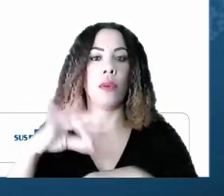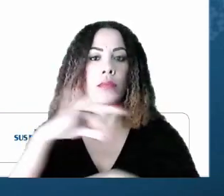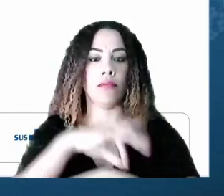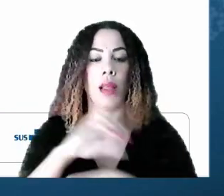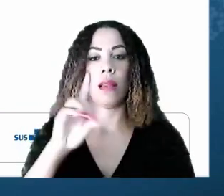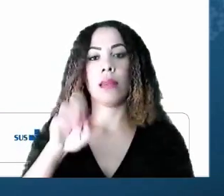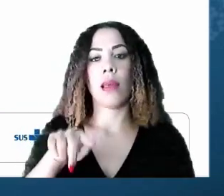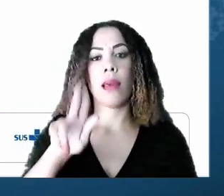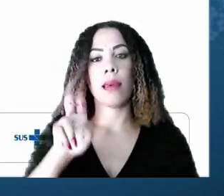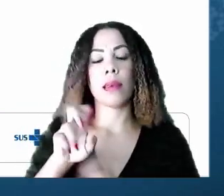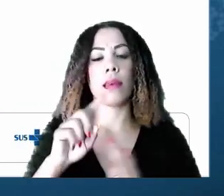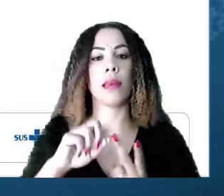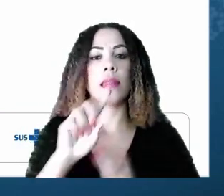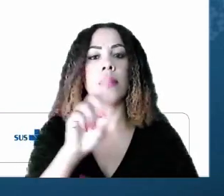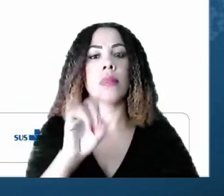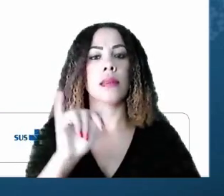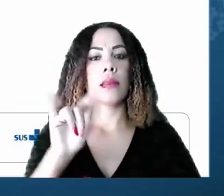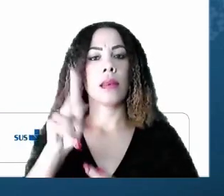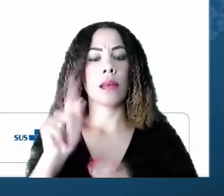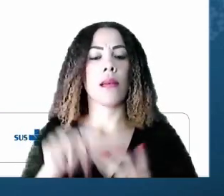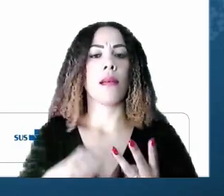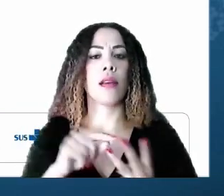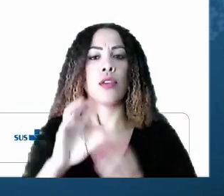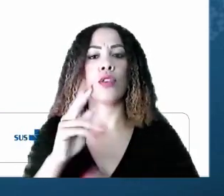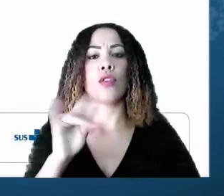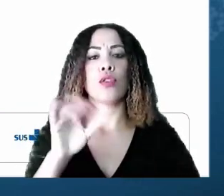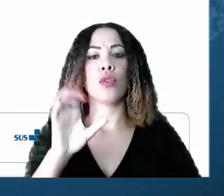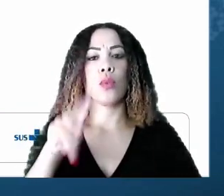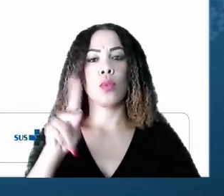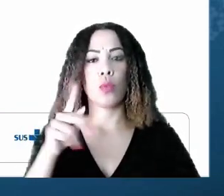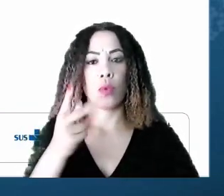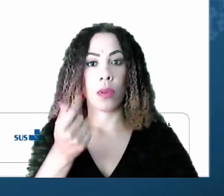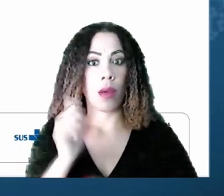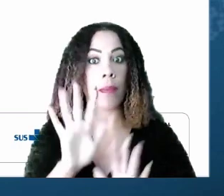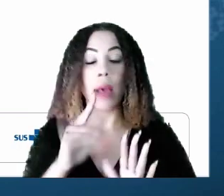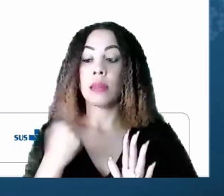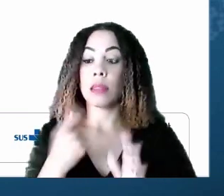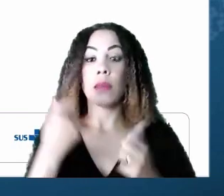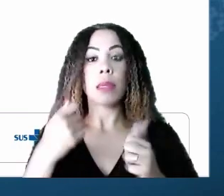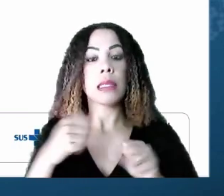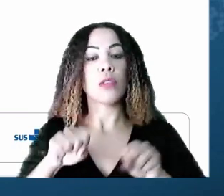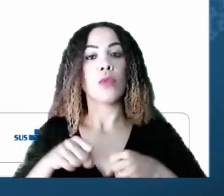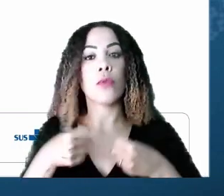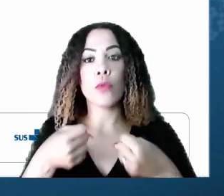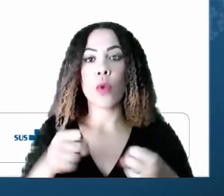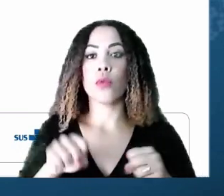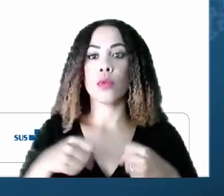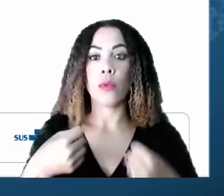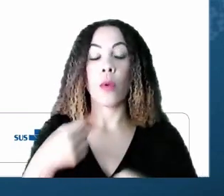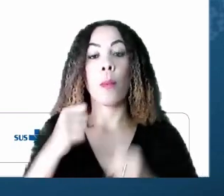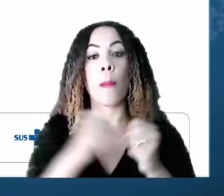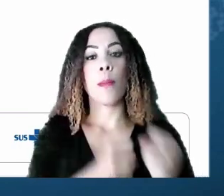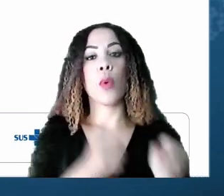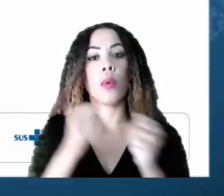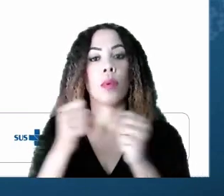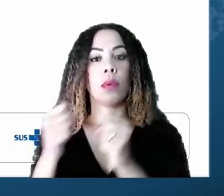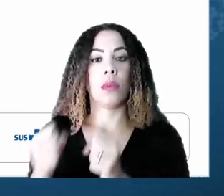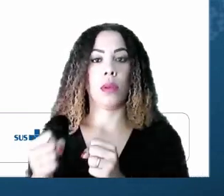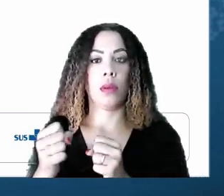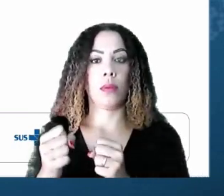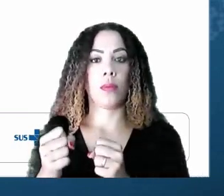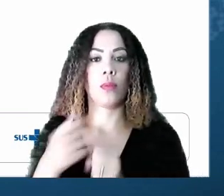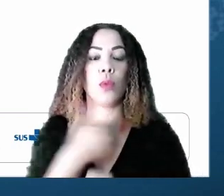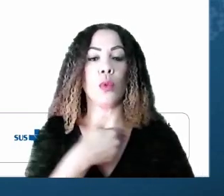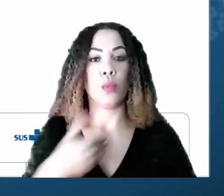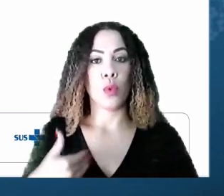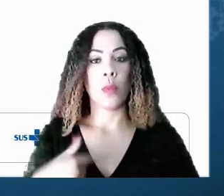esforços já realizados por nós mesmos, né, que a gente precisa fazer, poder público, e aí a gente